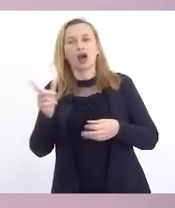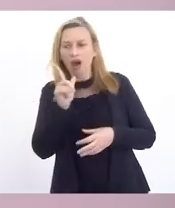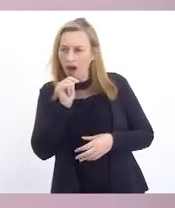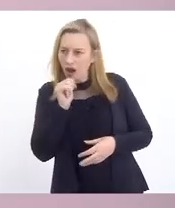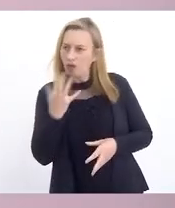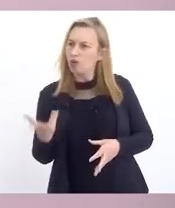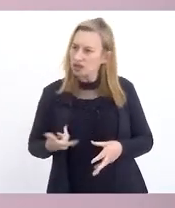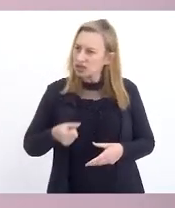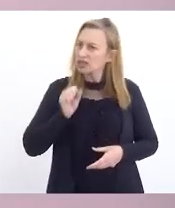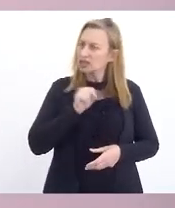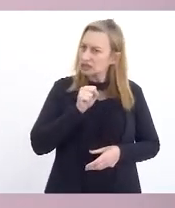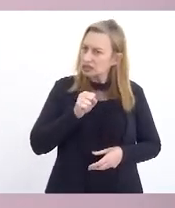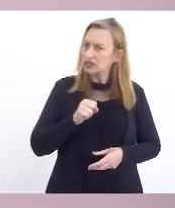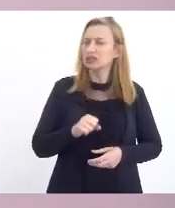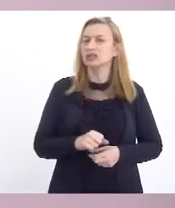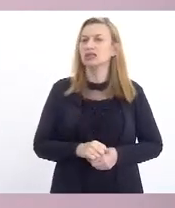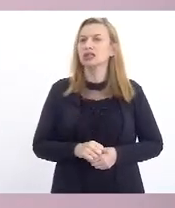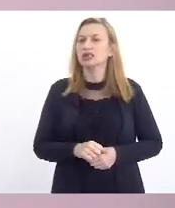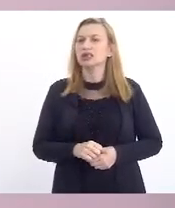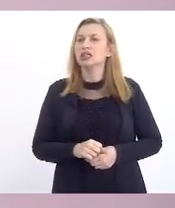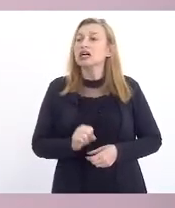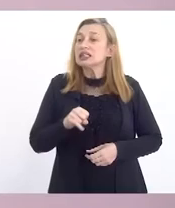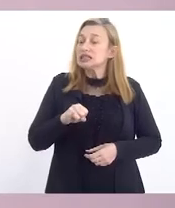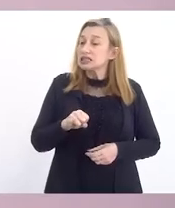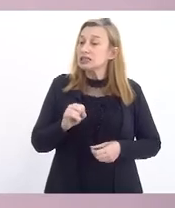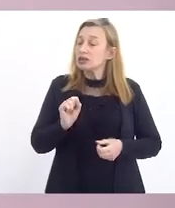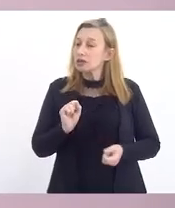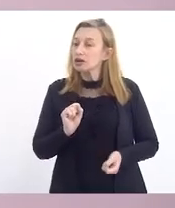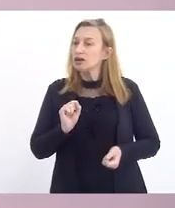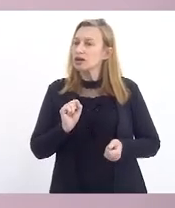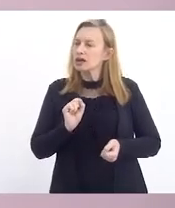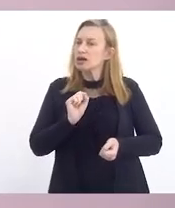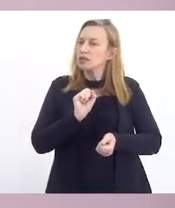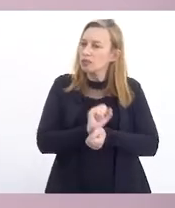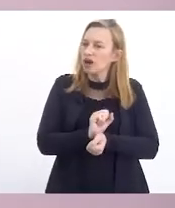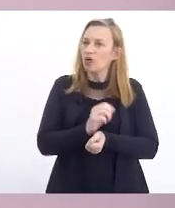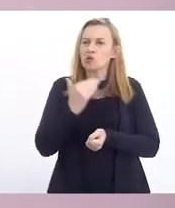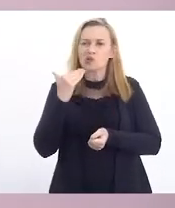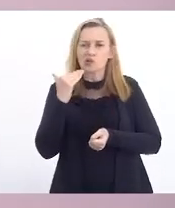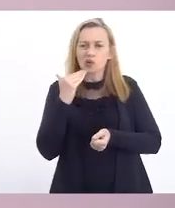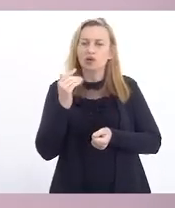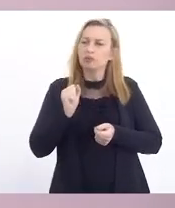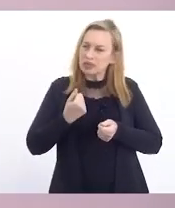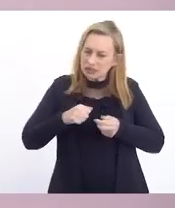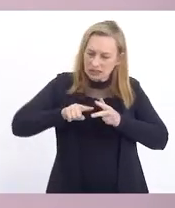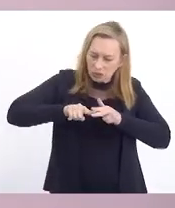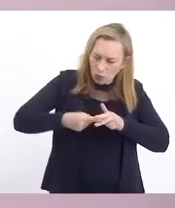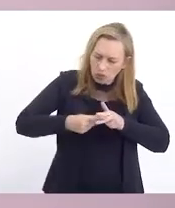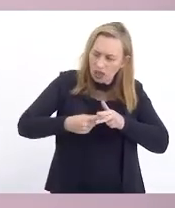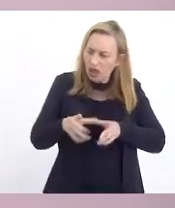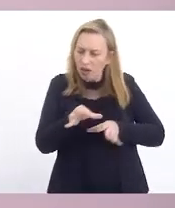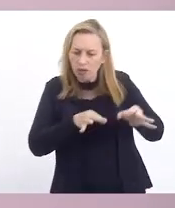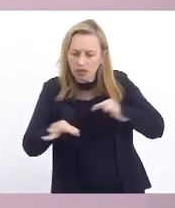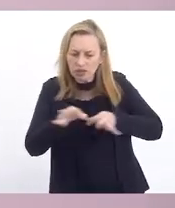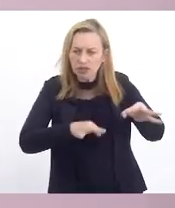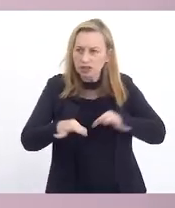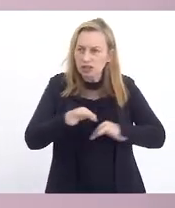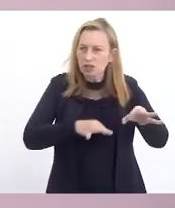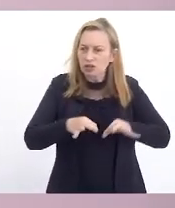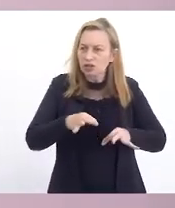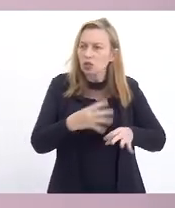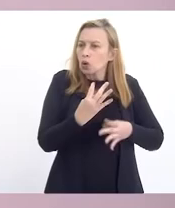prevenção. Se vem de maneira equivocada, tem que ser reparado, tem que ser indenizado. E esse planejamento, a gente está tentando trabalhar aqui basicamente